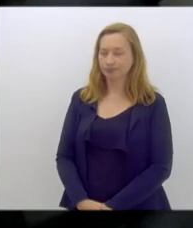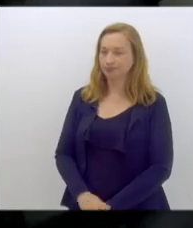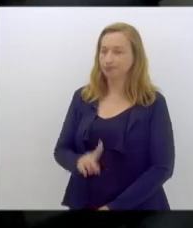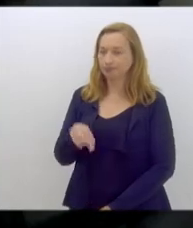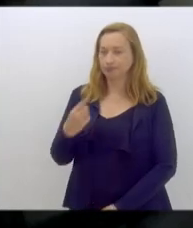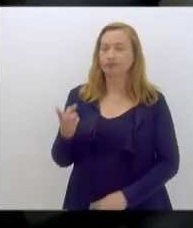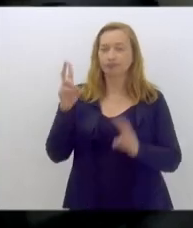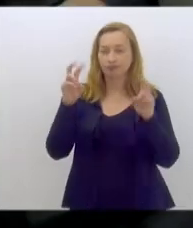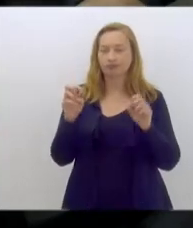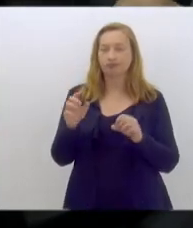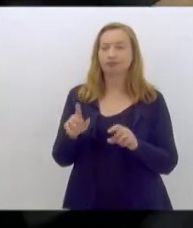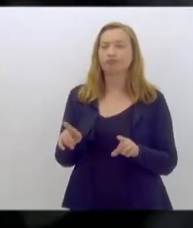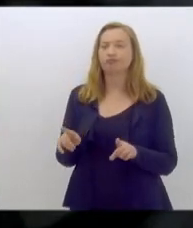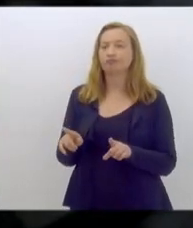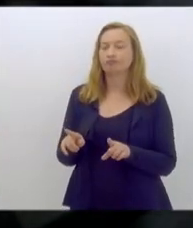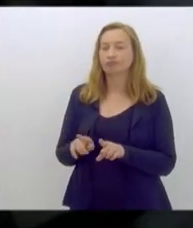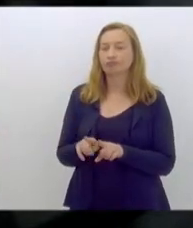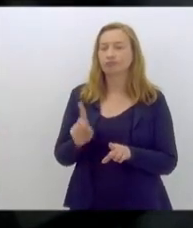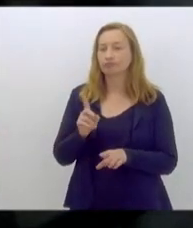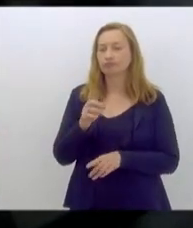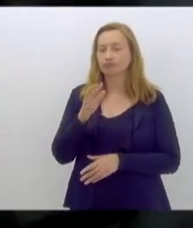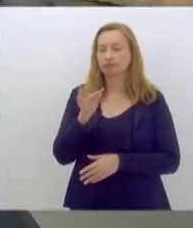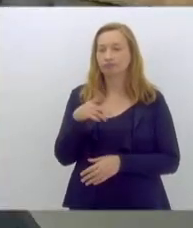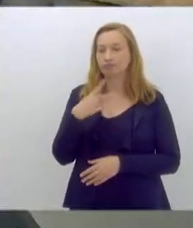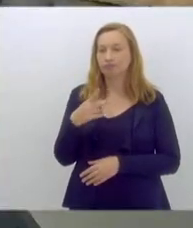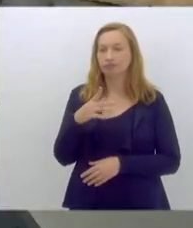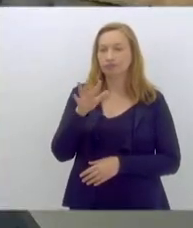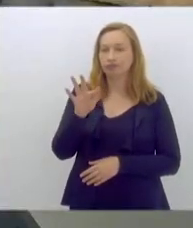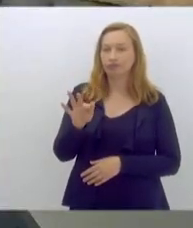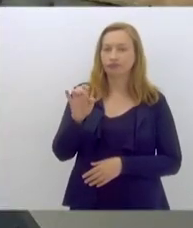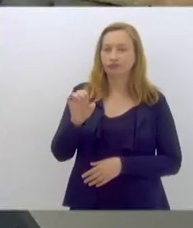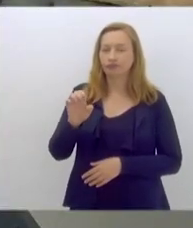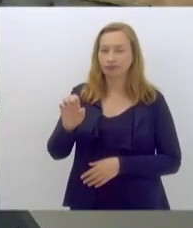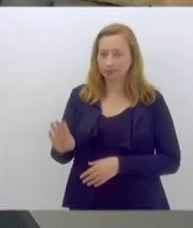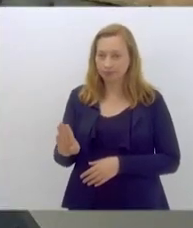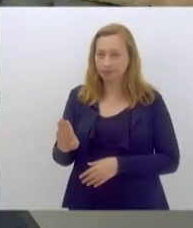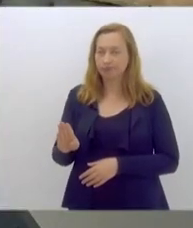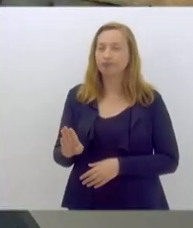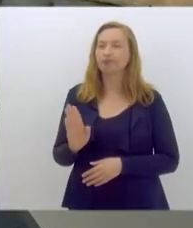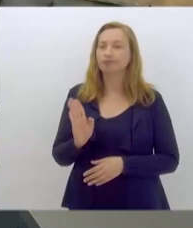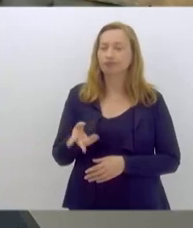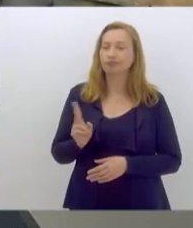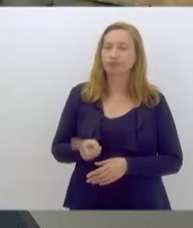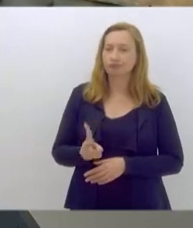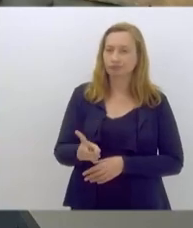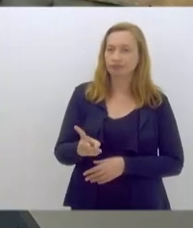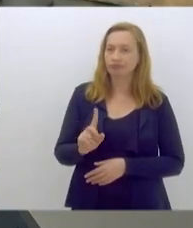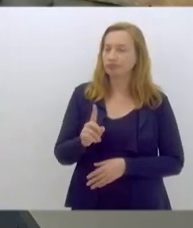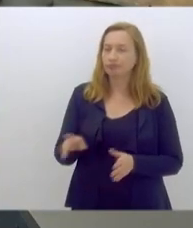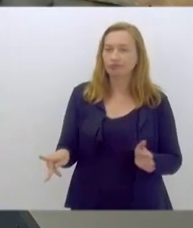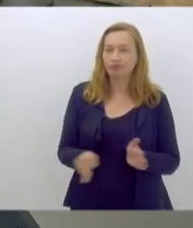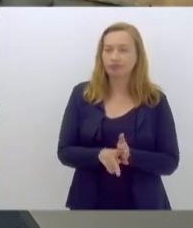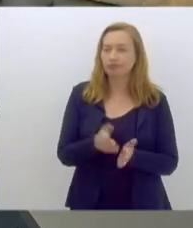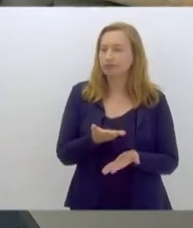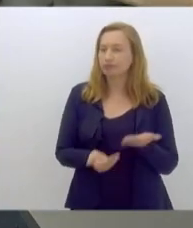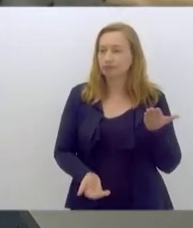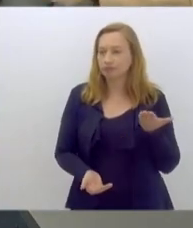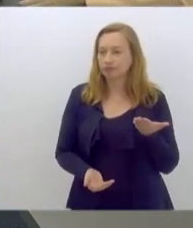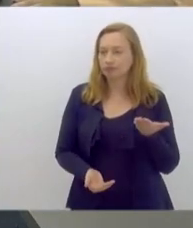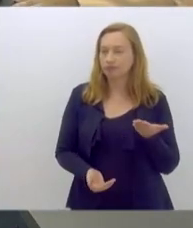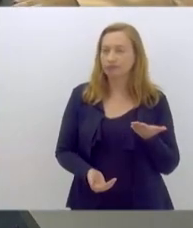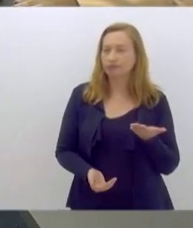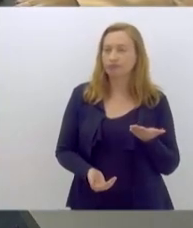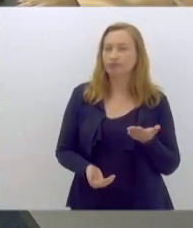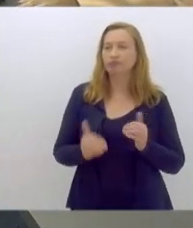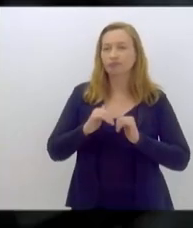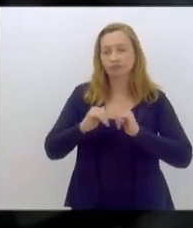outra coisa que eu acho que a gente não falou foi da fé a fé que ela está mantida ela não faz parte dessa perda ela é tratada